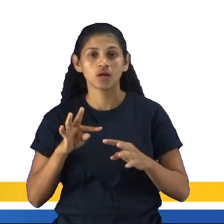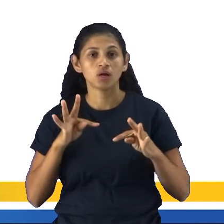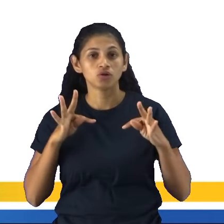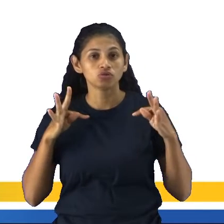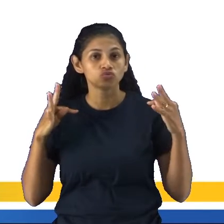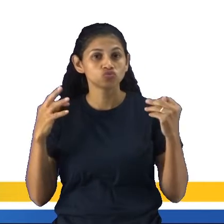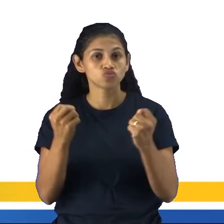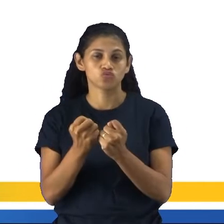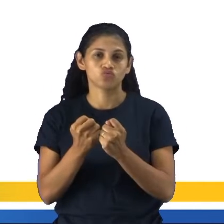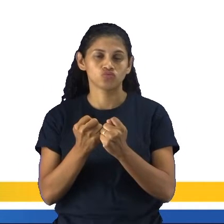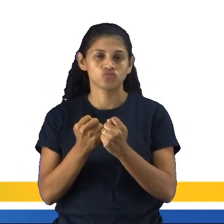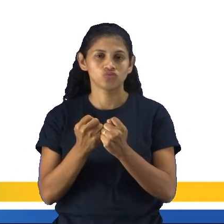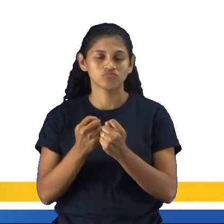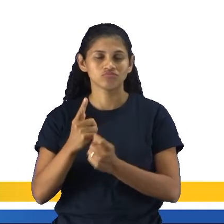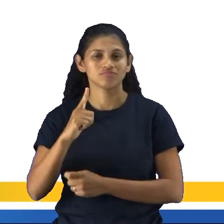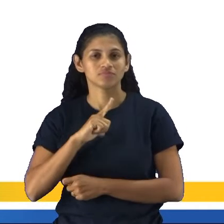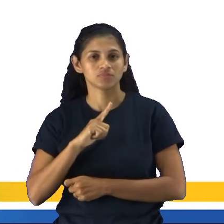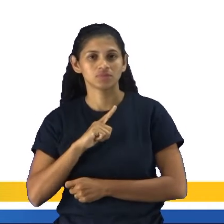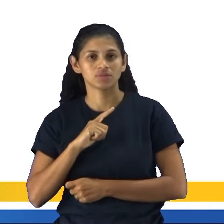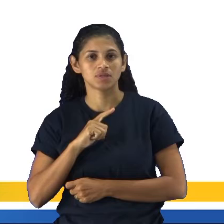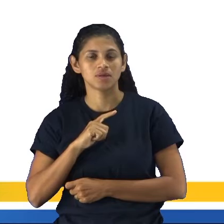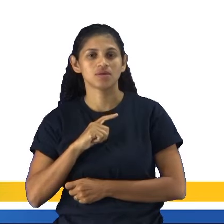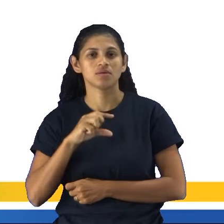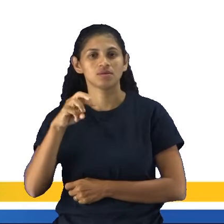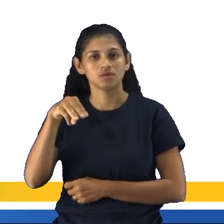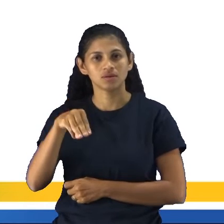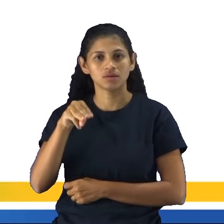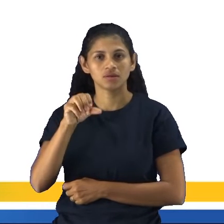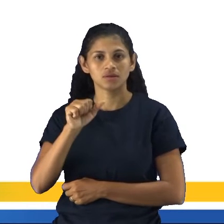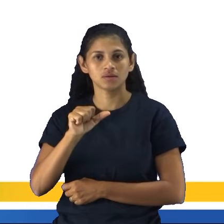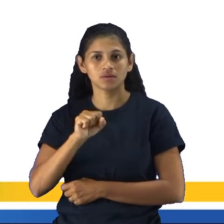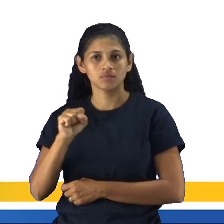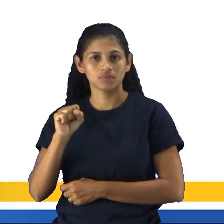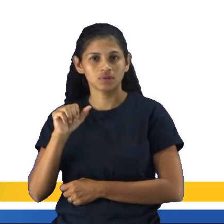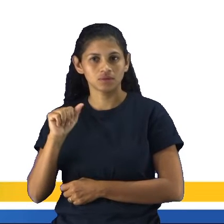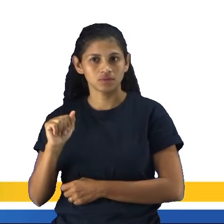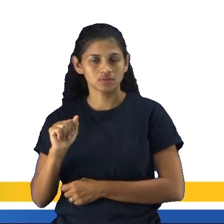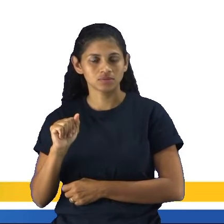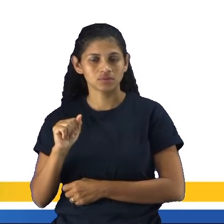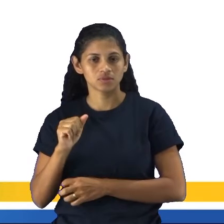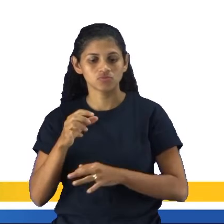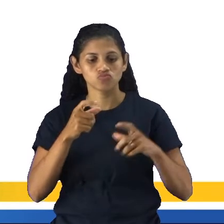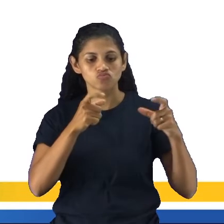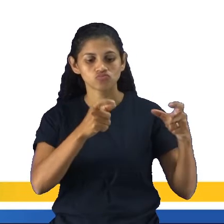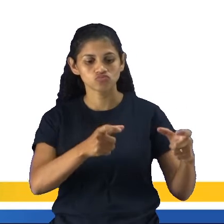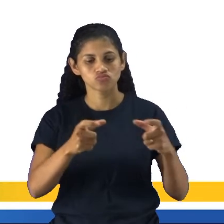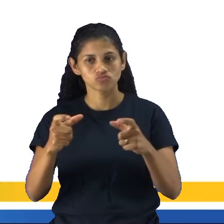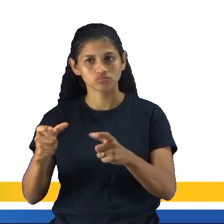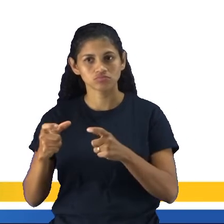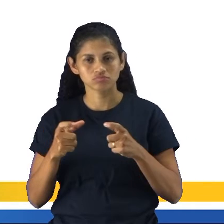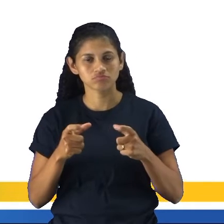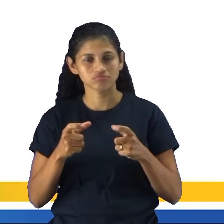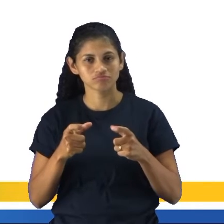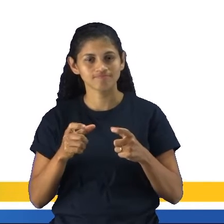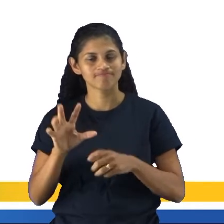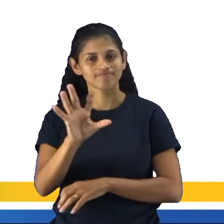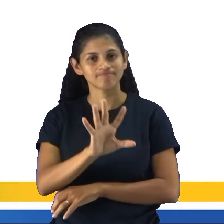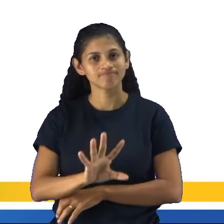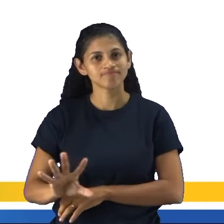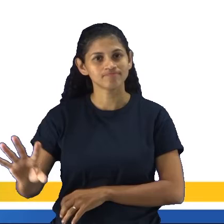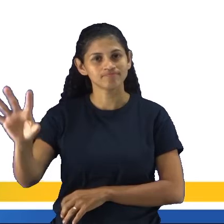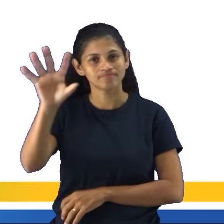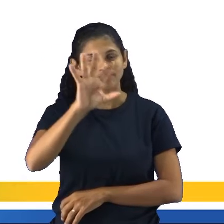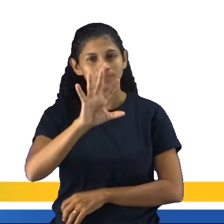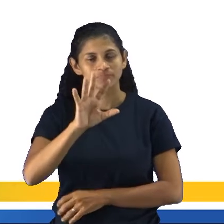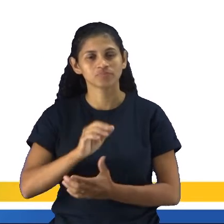lugar no espaço. Muito bem. Acertou quem disse a